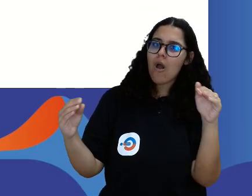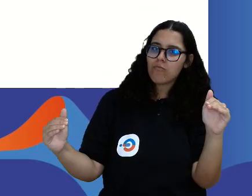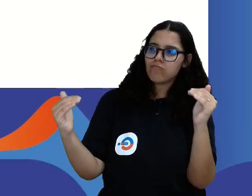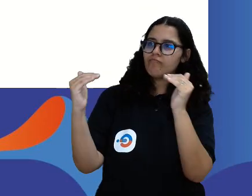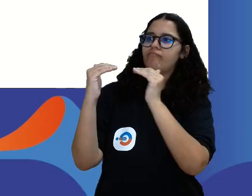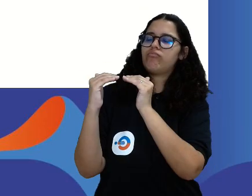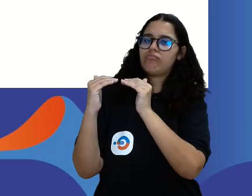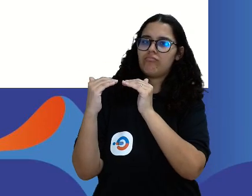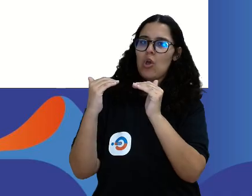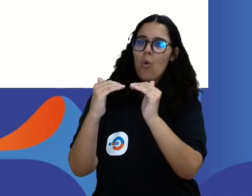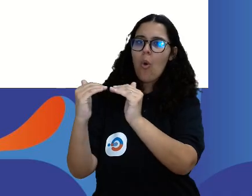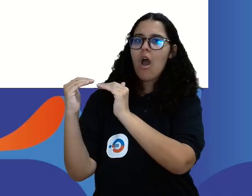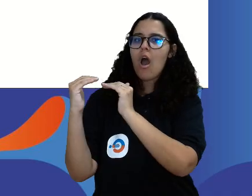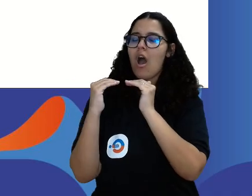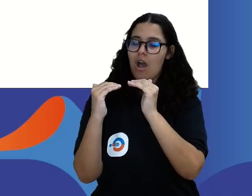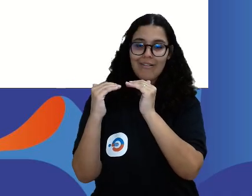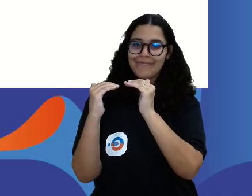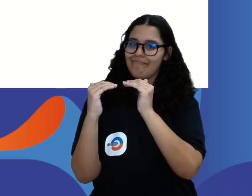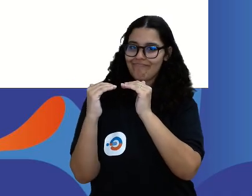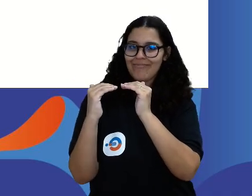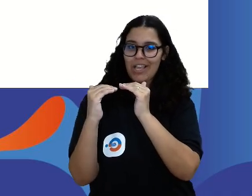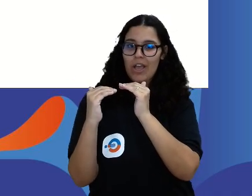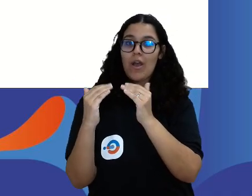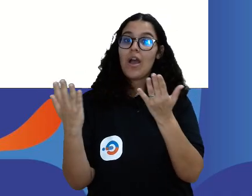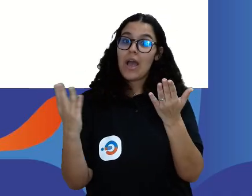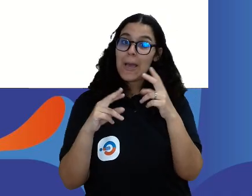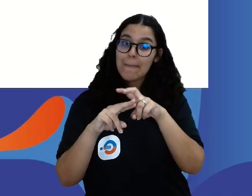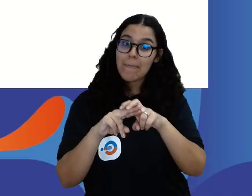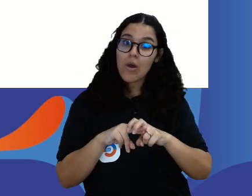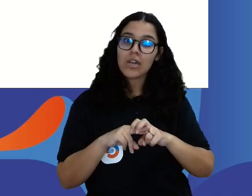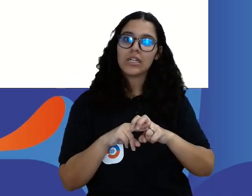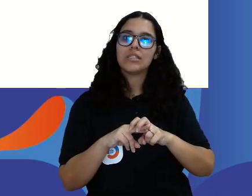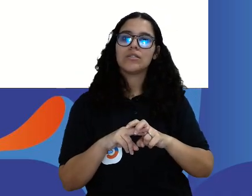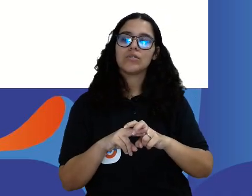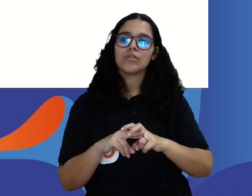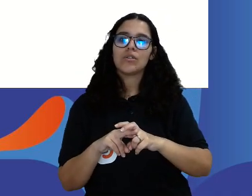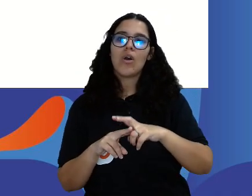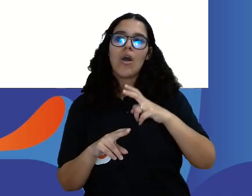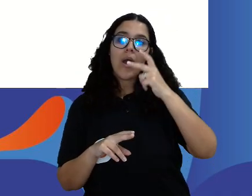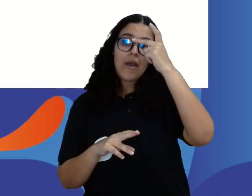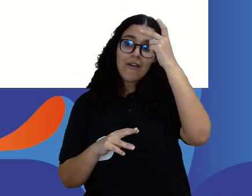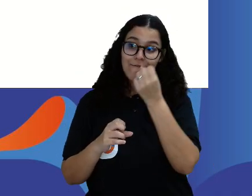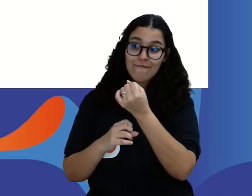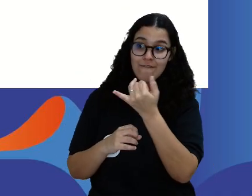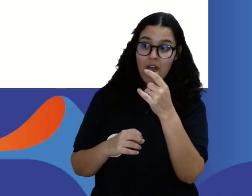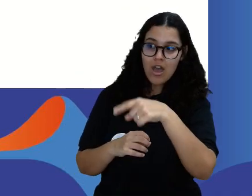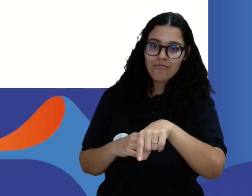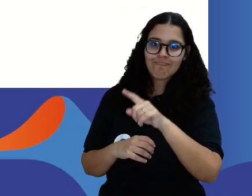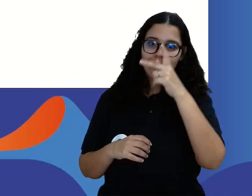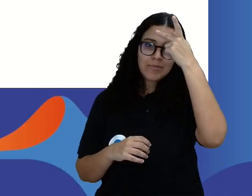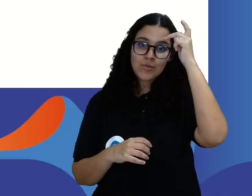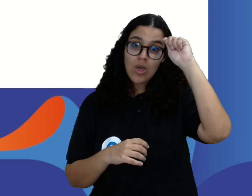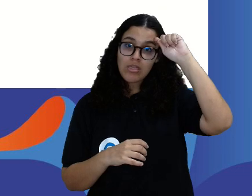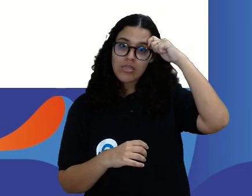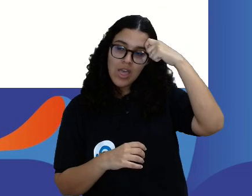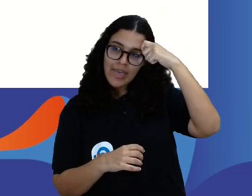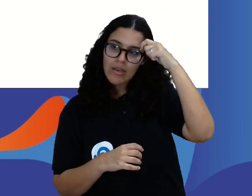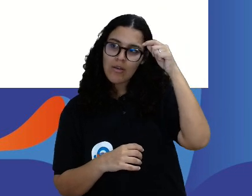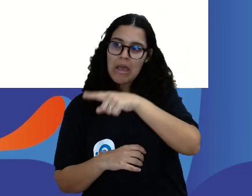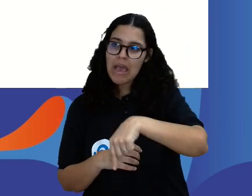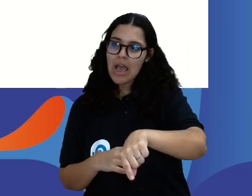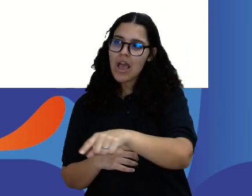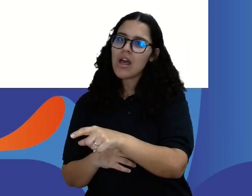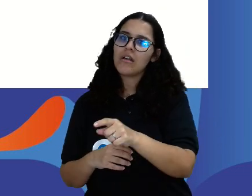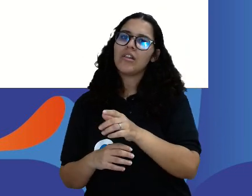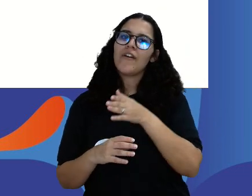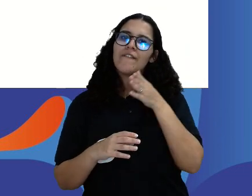nesse sentido, muitos desses negros eles terminavam sendo recrutados para a Marinha, né,